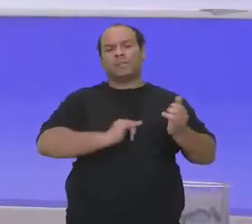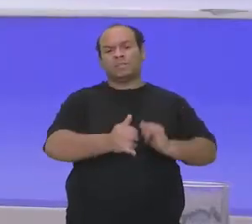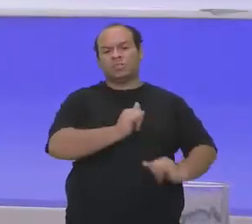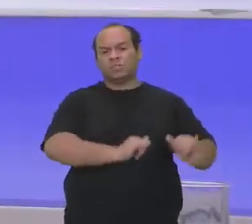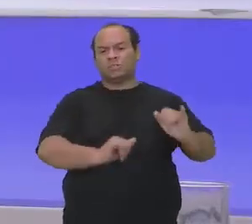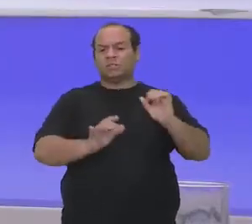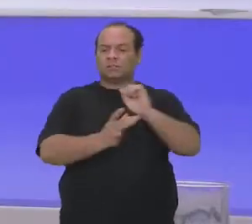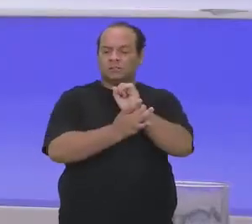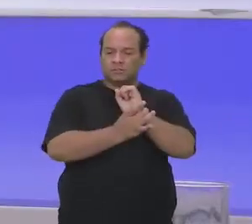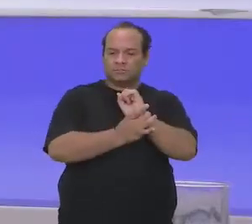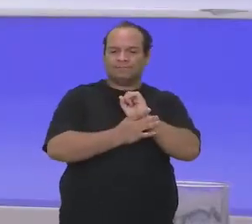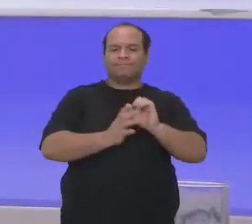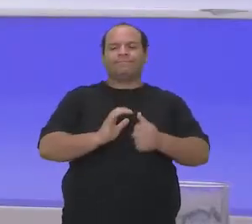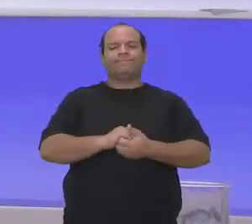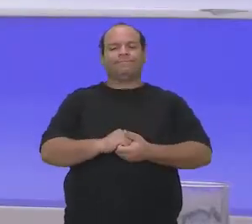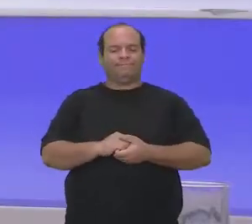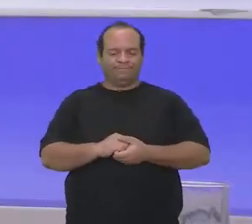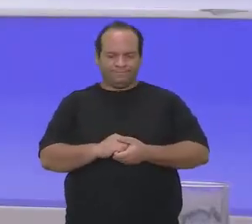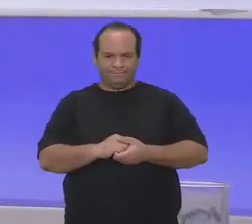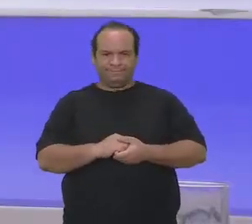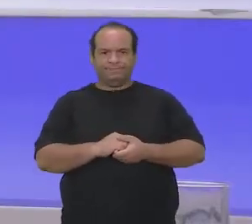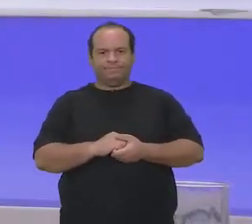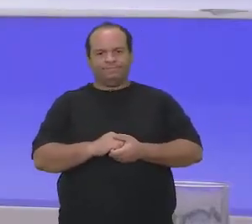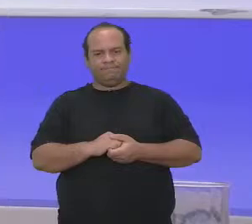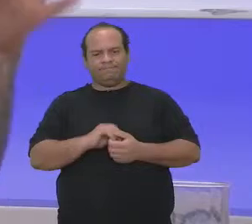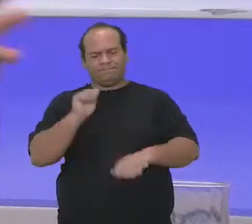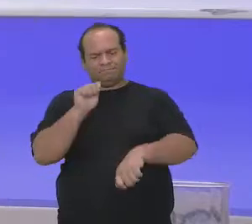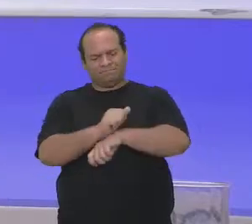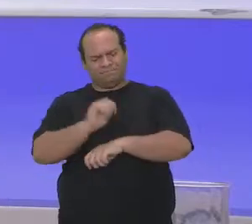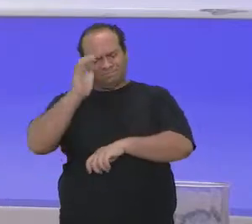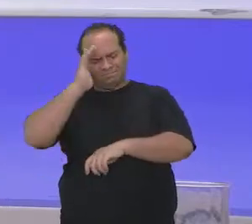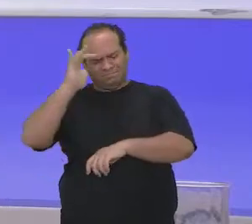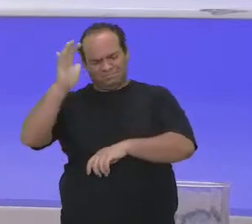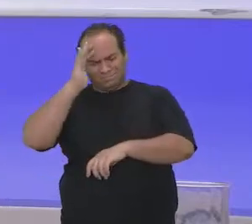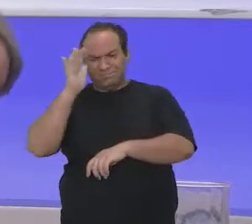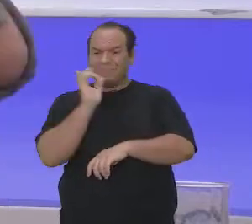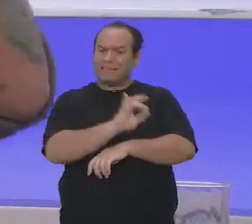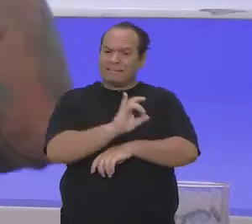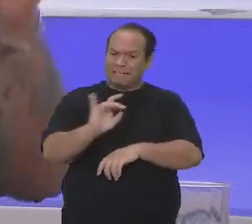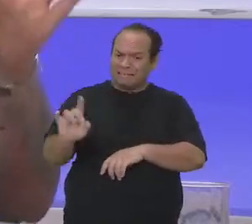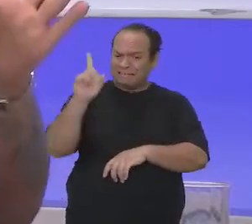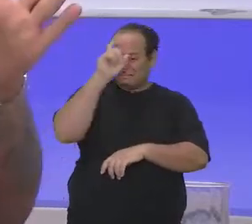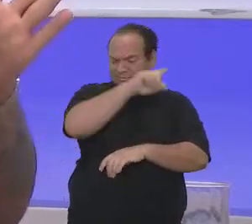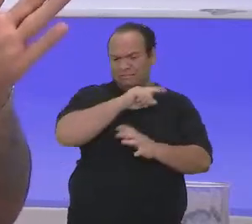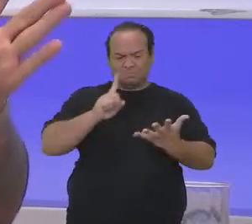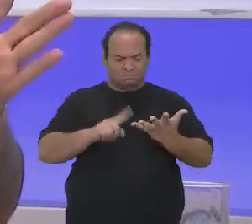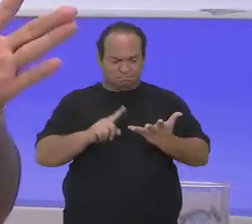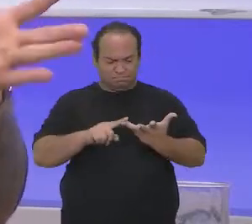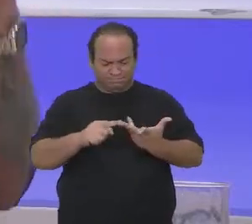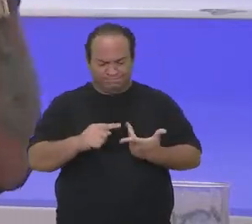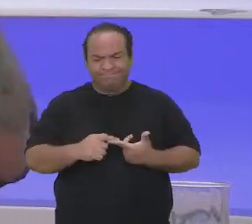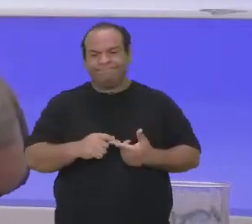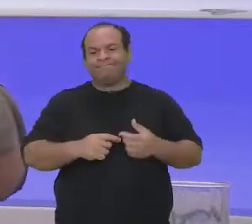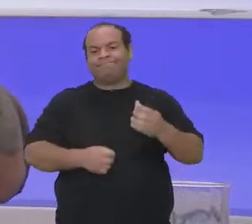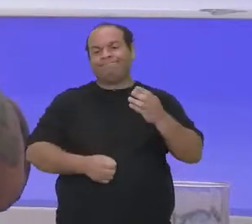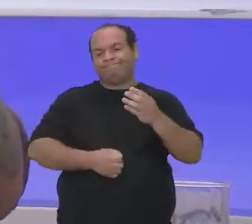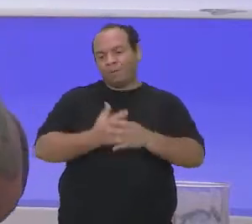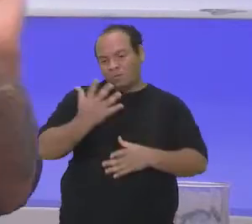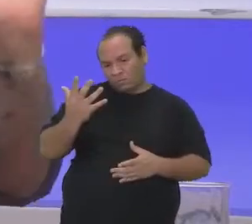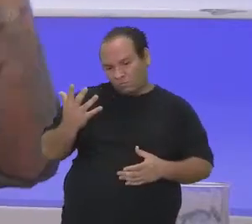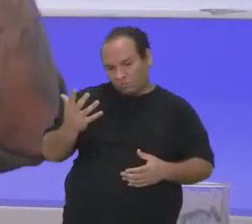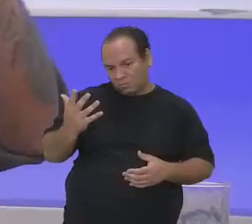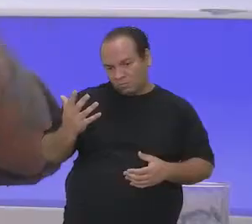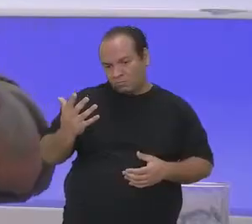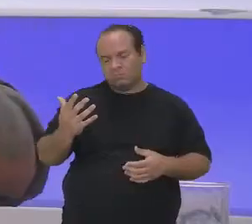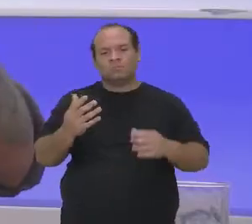forma segura para essas pessoas. Então, quando a gente para pensar nos desafios, são inúmeros. Aqui eu citei só dois,